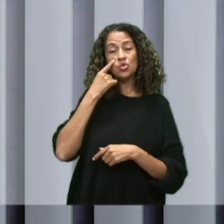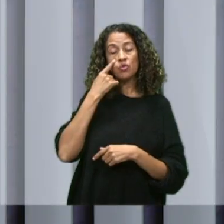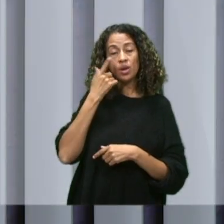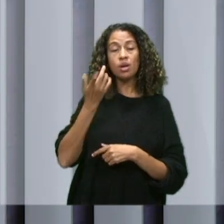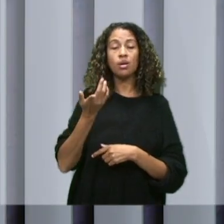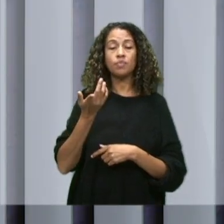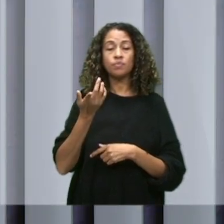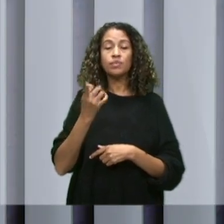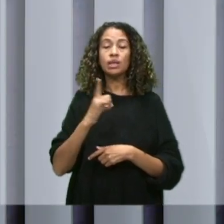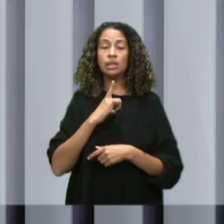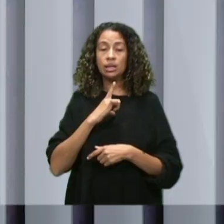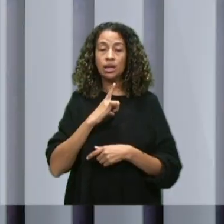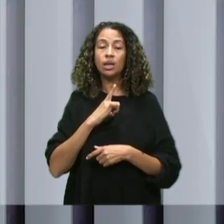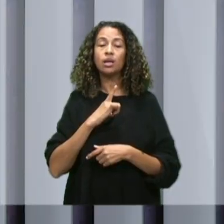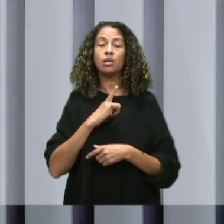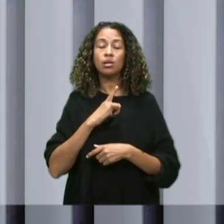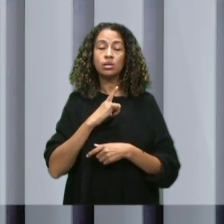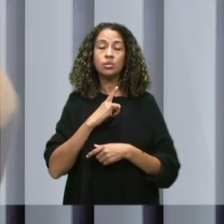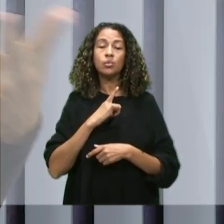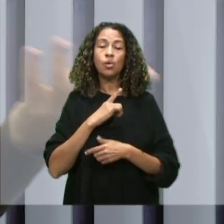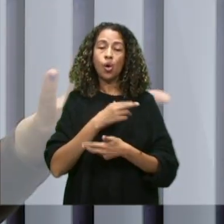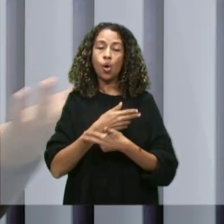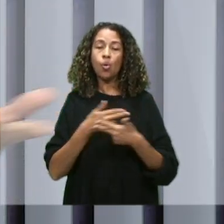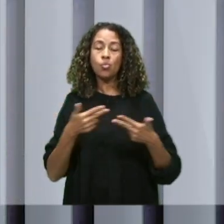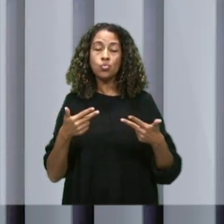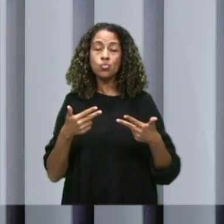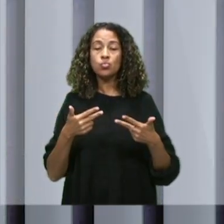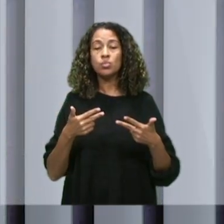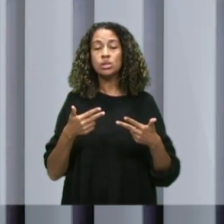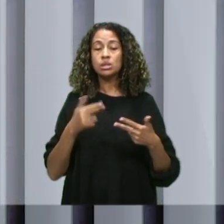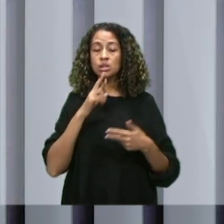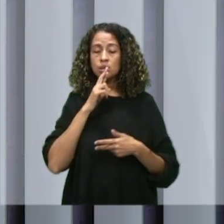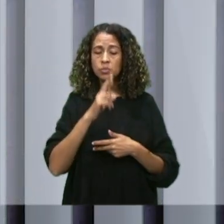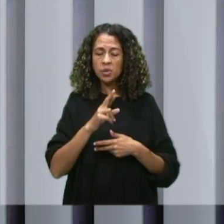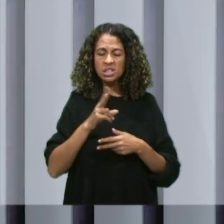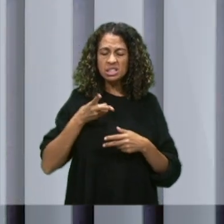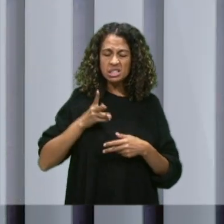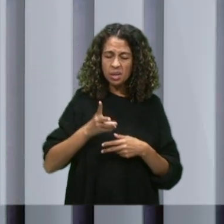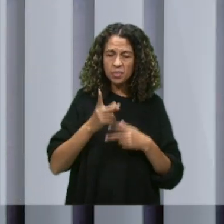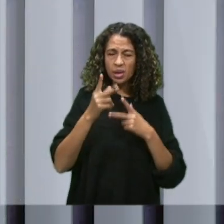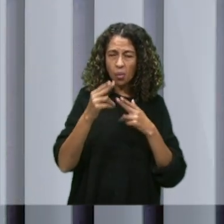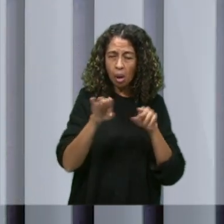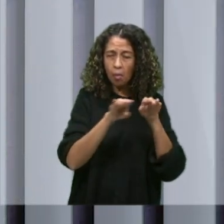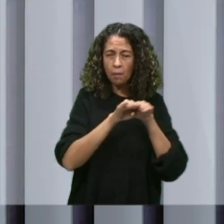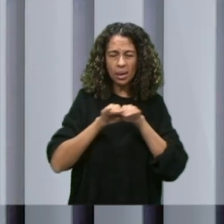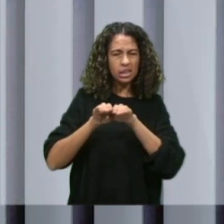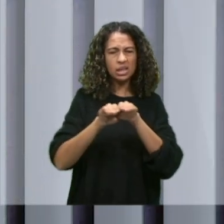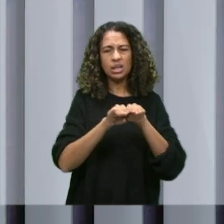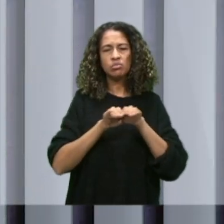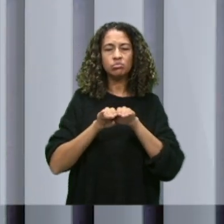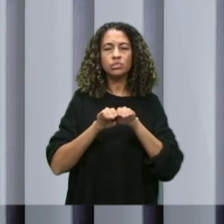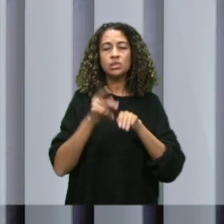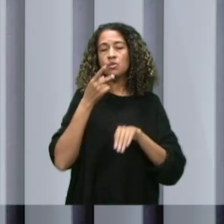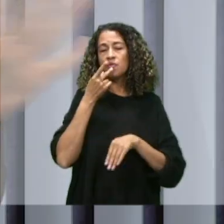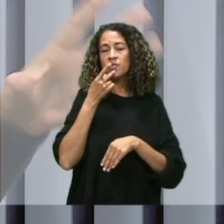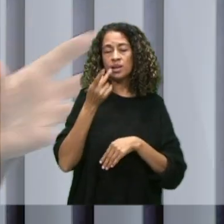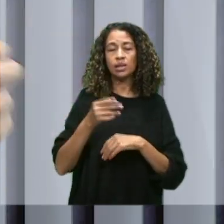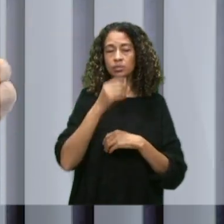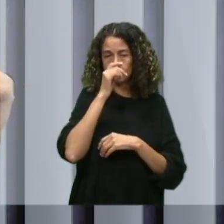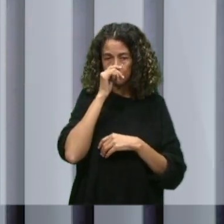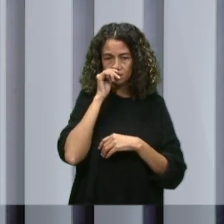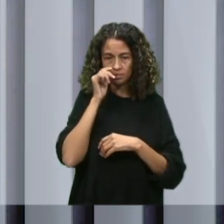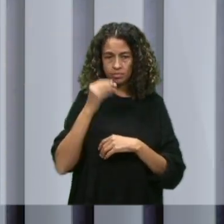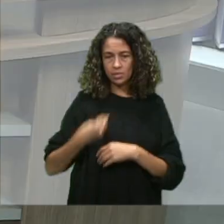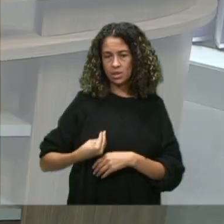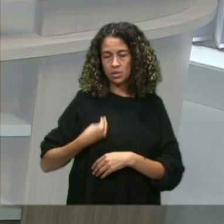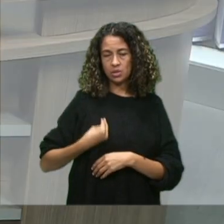formatos muito padronizados, né, das respostas sobre as coisas. Então, eu costumo falar para eles que tudo que existe aqui